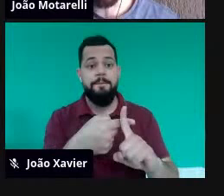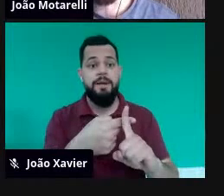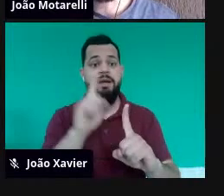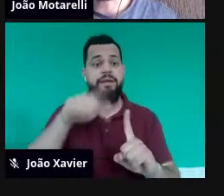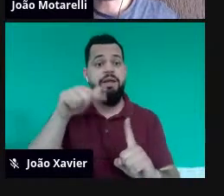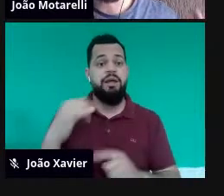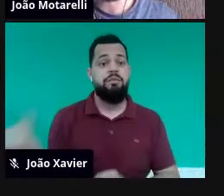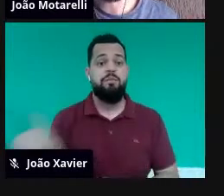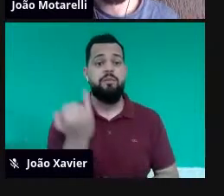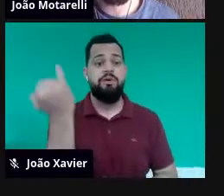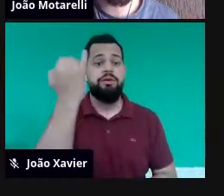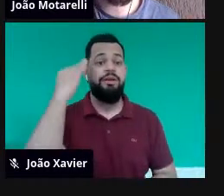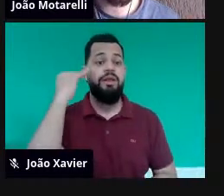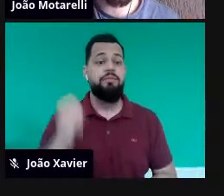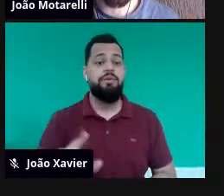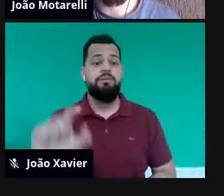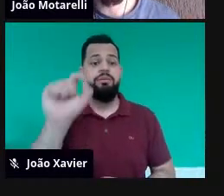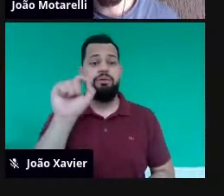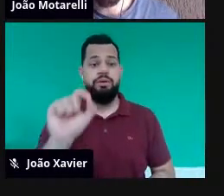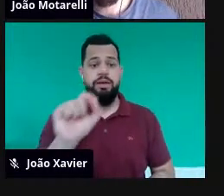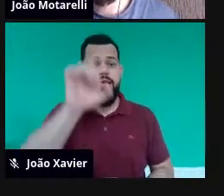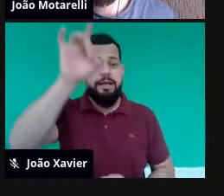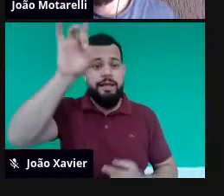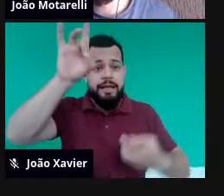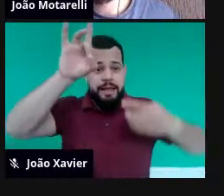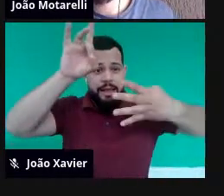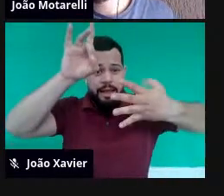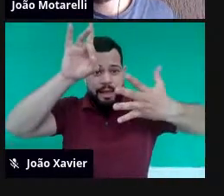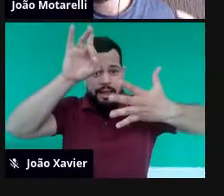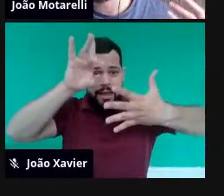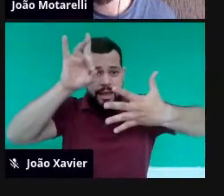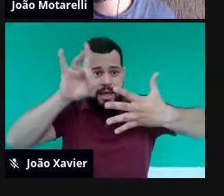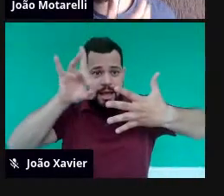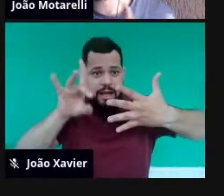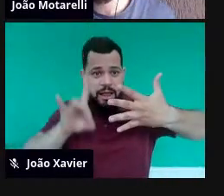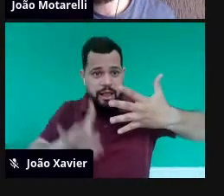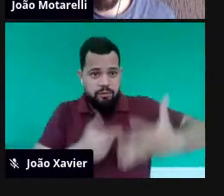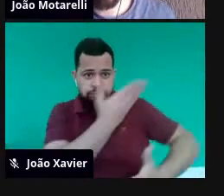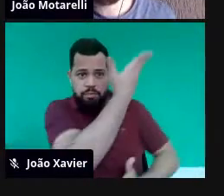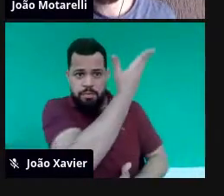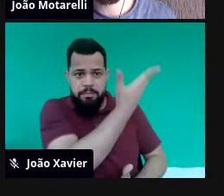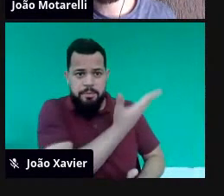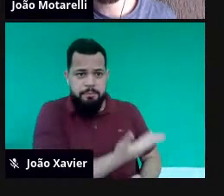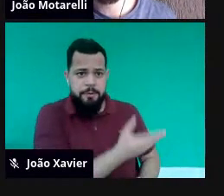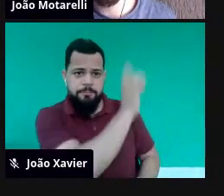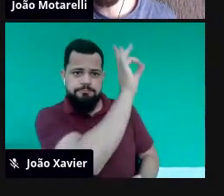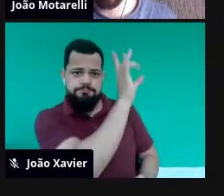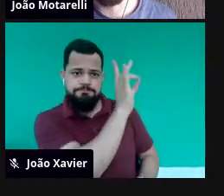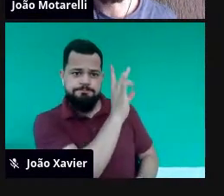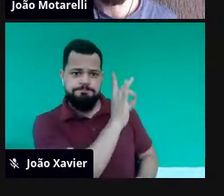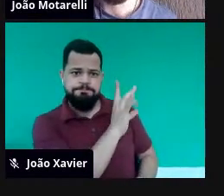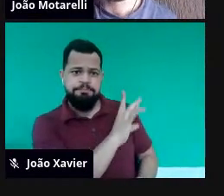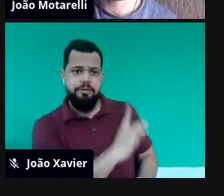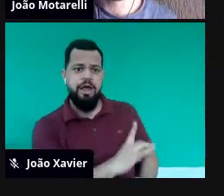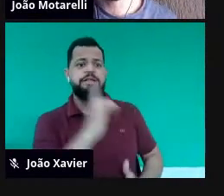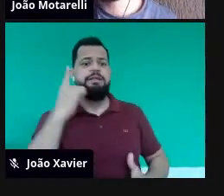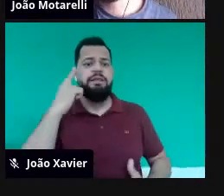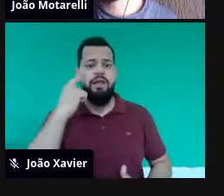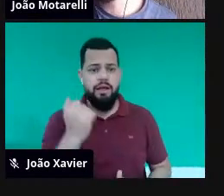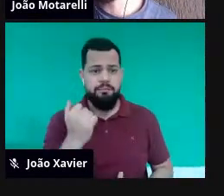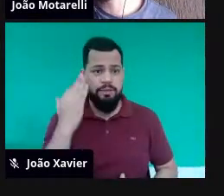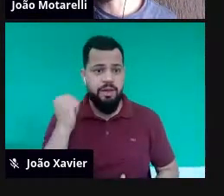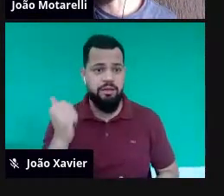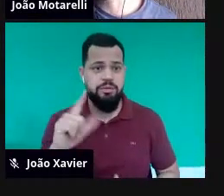gente entenda que cada tipo esportivo ele vai influenciar diretamente na prevalência de transtorno alimentar. Então,